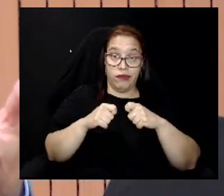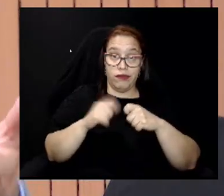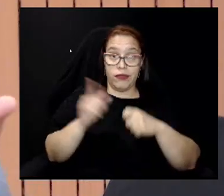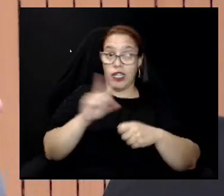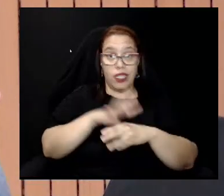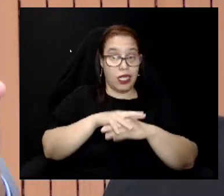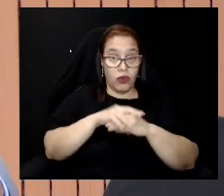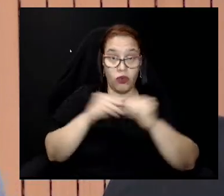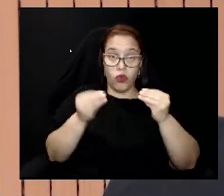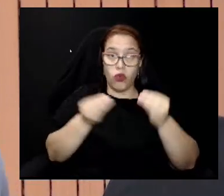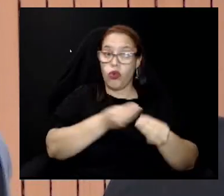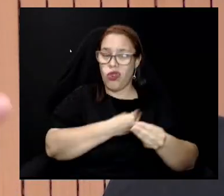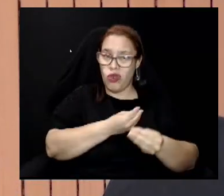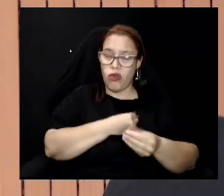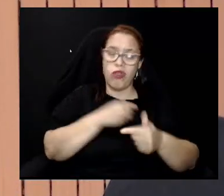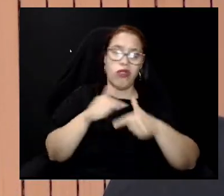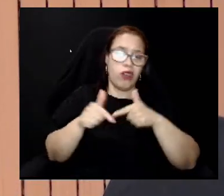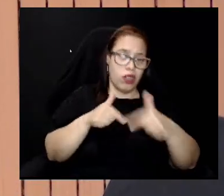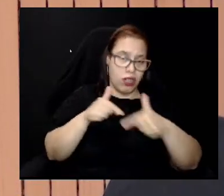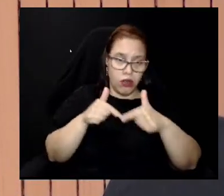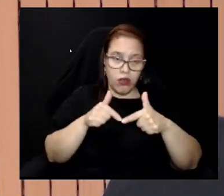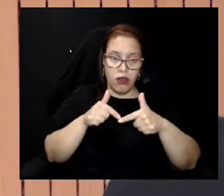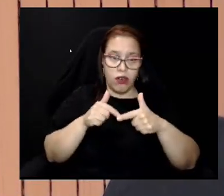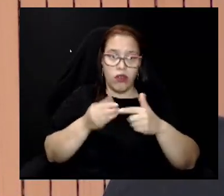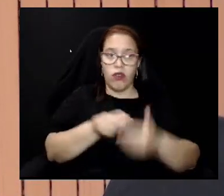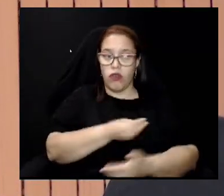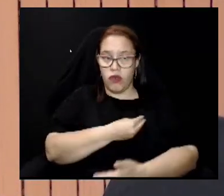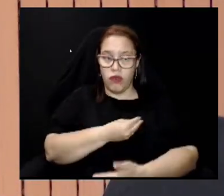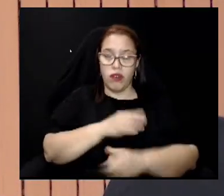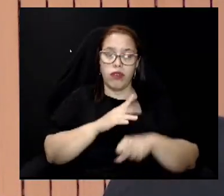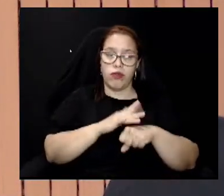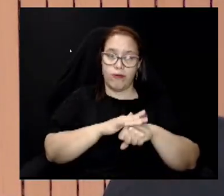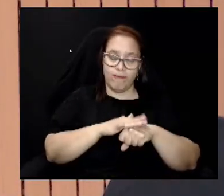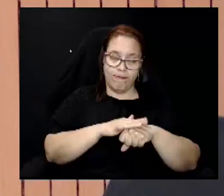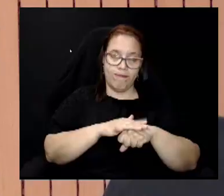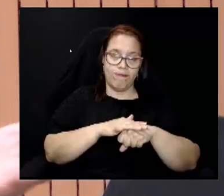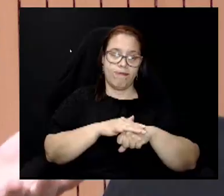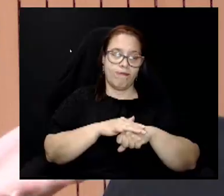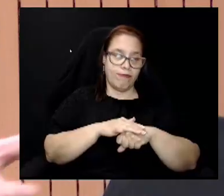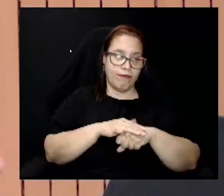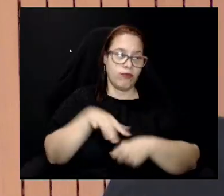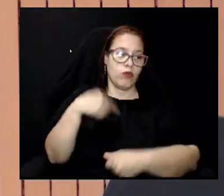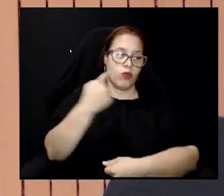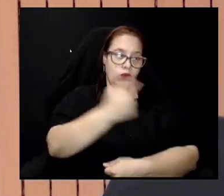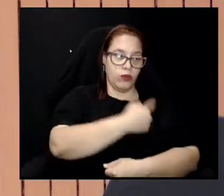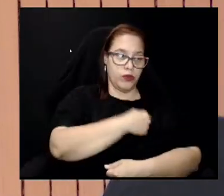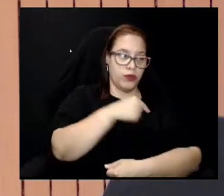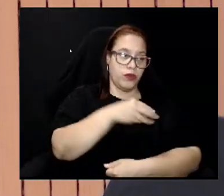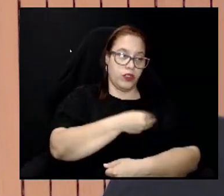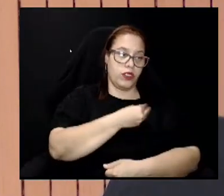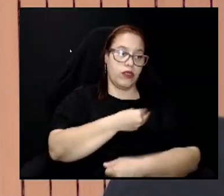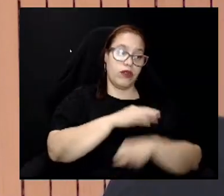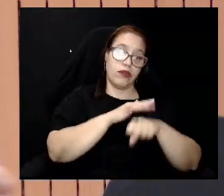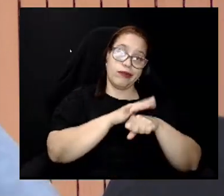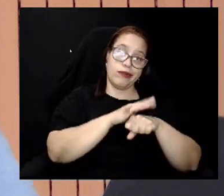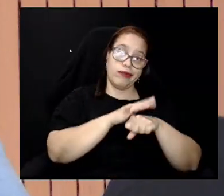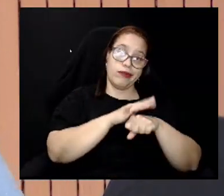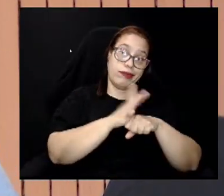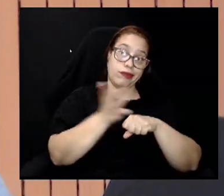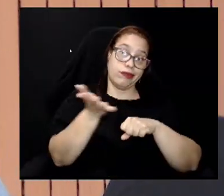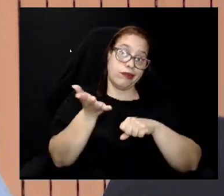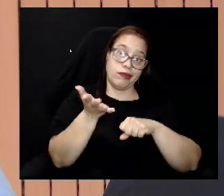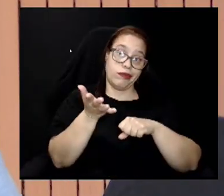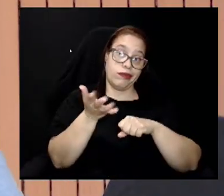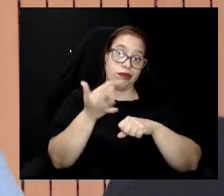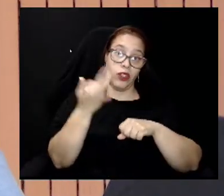viver, trabalhar, conviver com a doença. Então, muitos de nós aqui convivem com doenças, né? Seja uma dor no